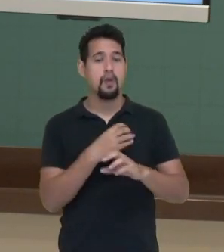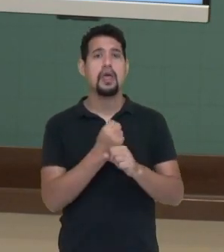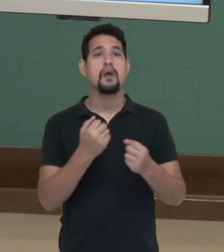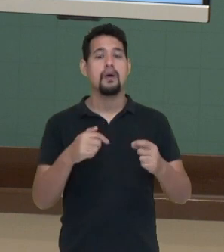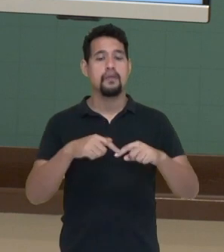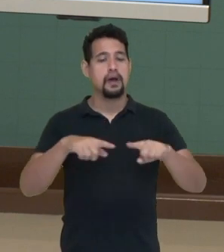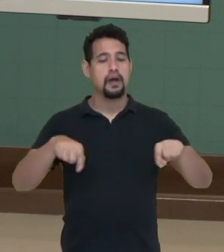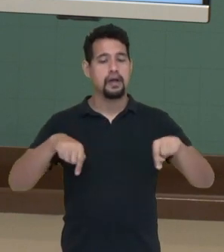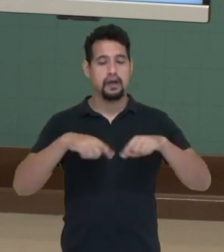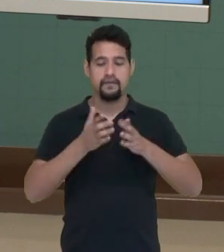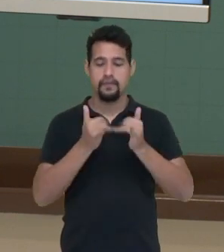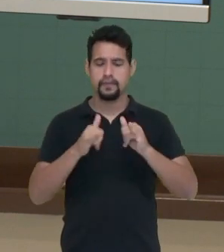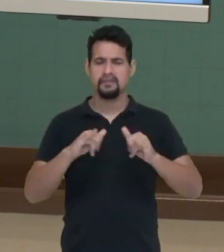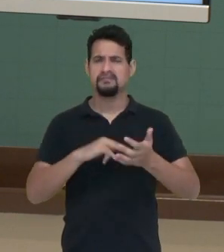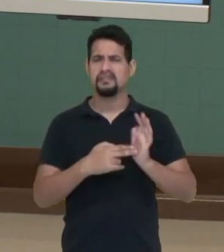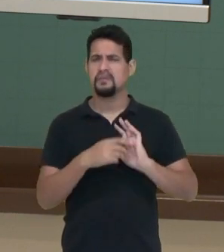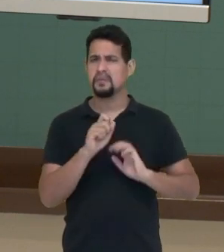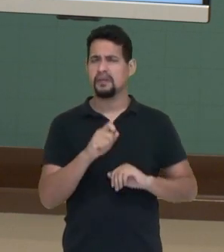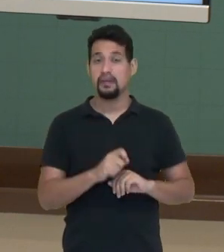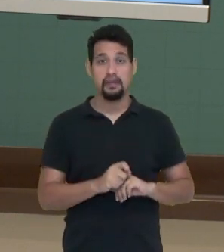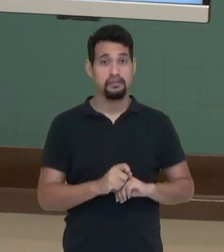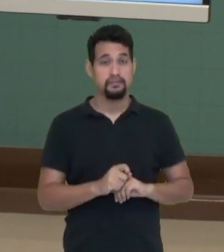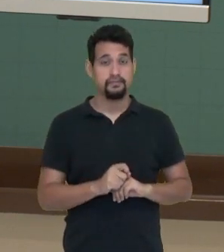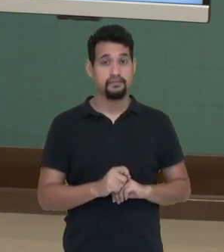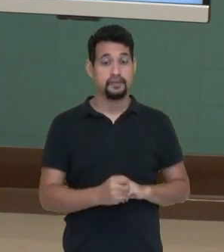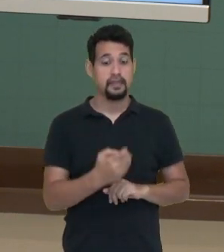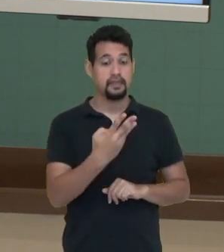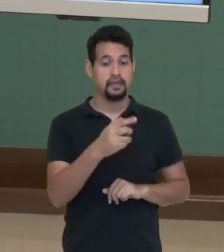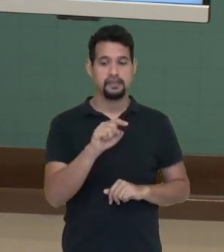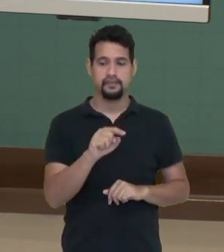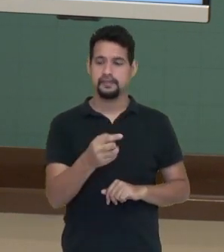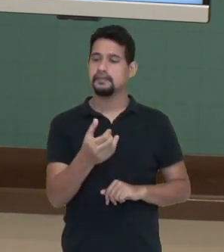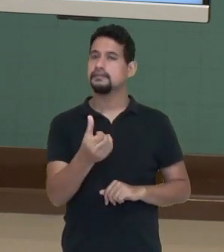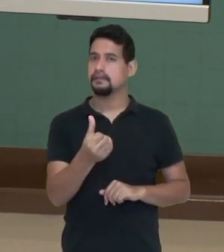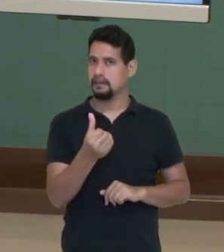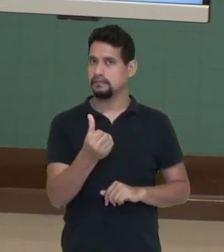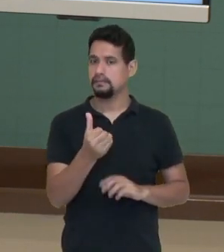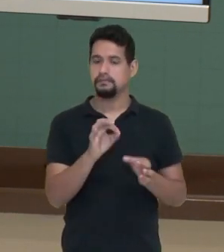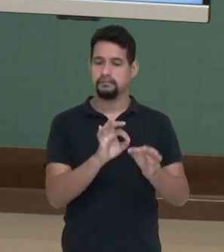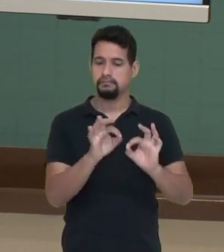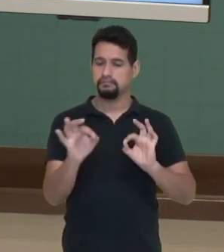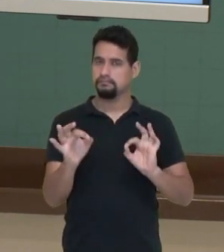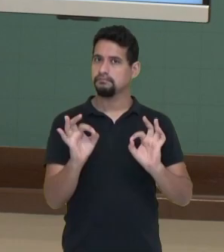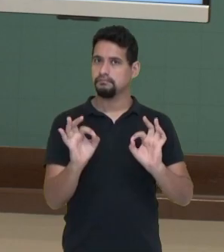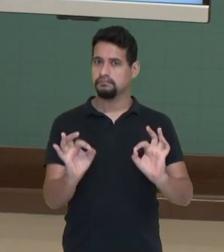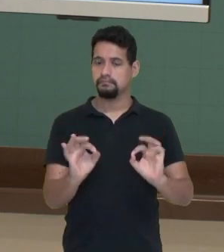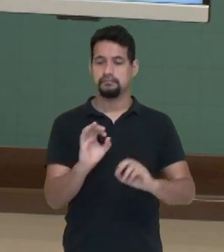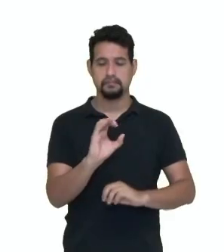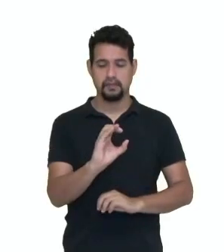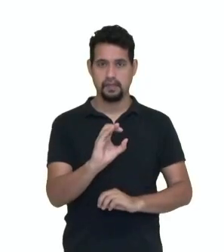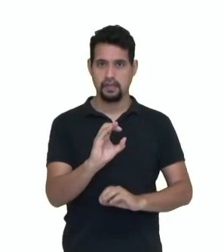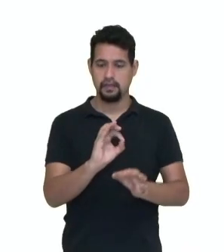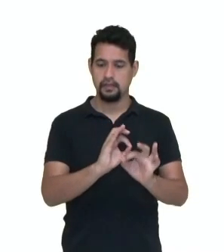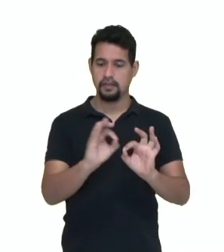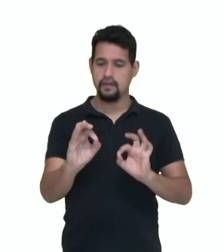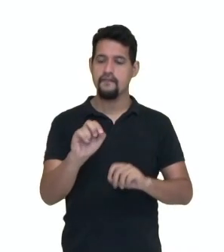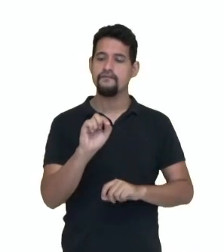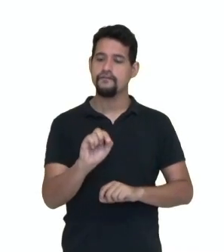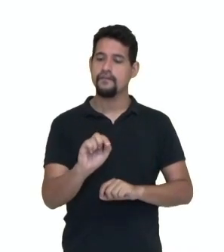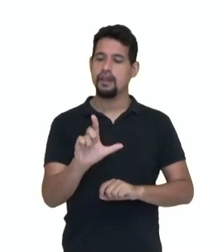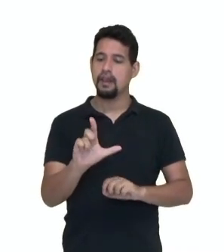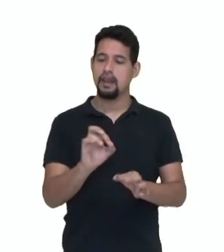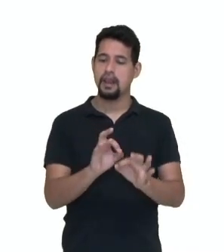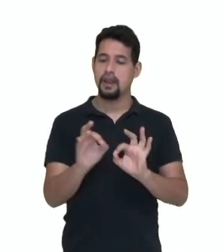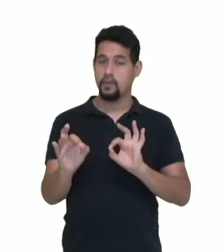Desse anúncio, que vai ser o quê, né? 3 vezes 6, são suas dimensões, né? Comprimento vezes largura, tá? Isso vai